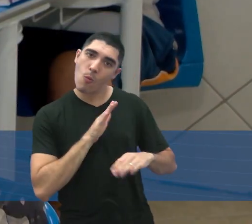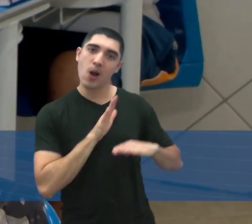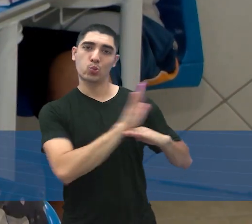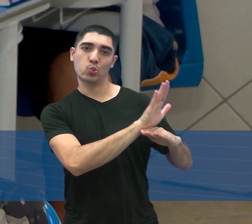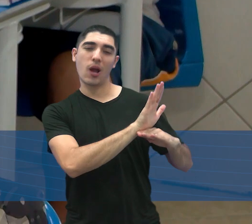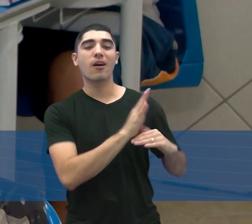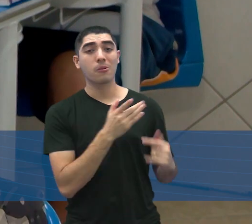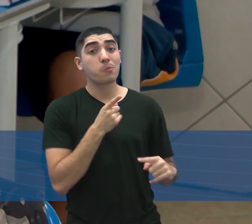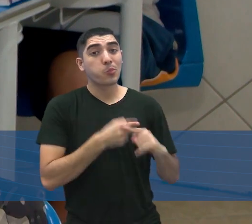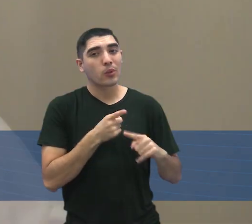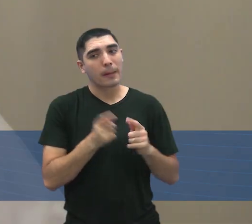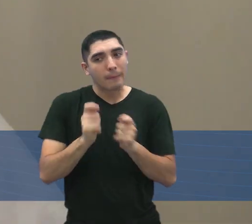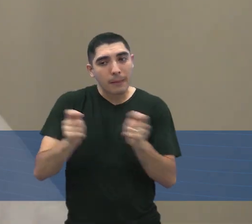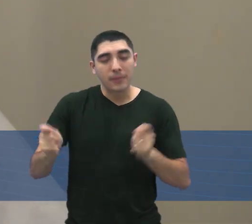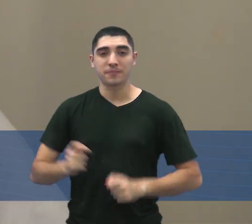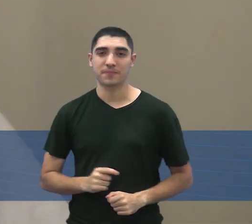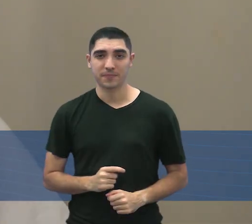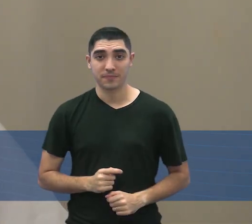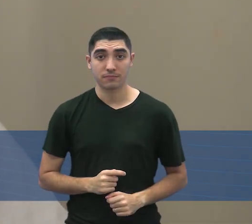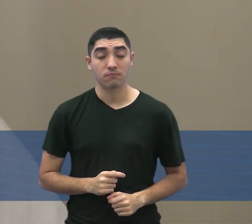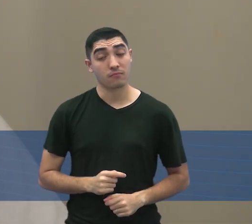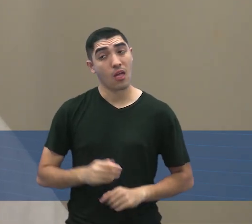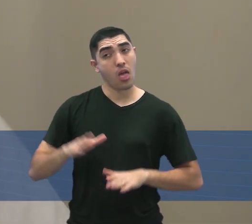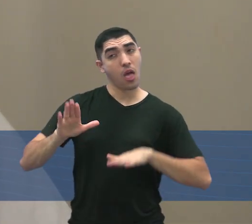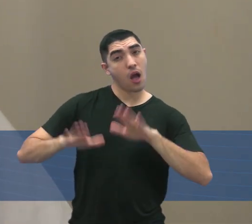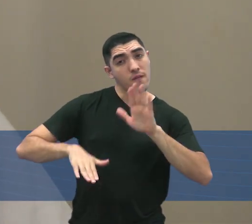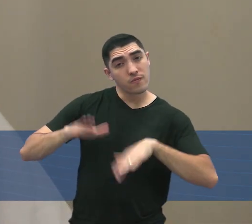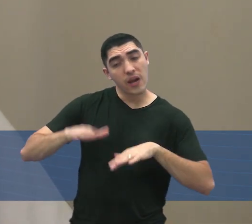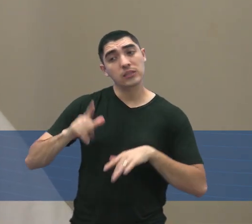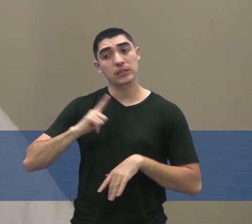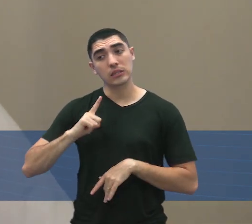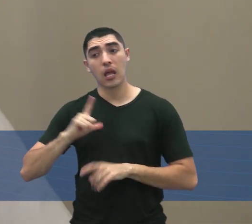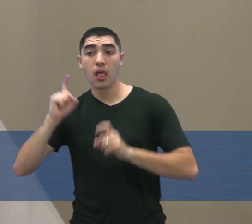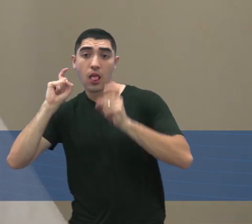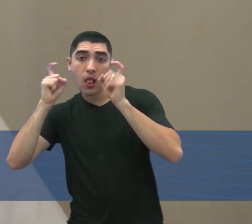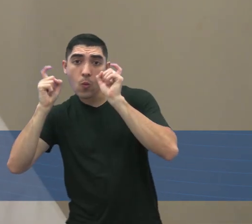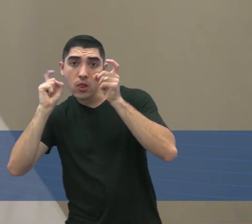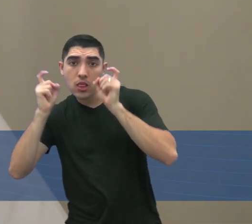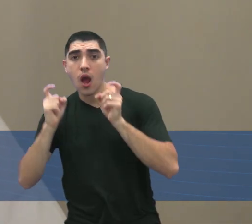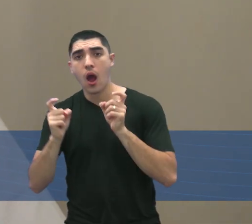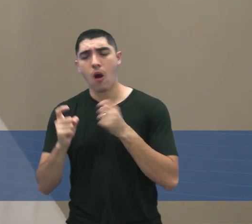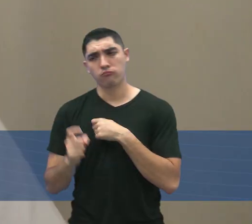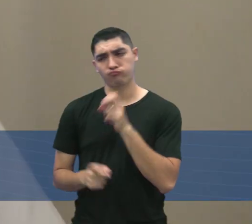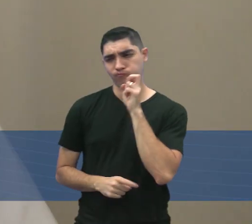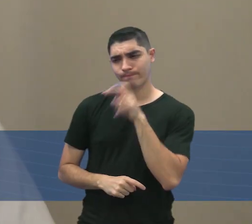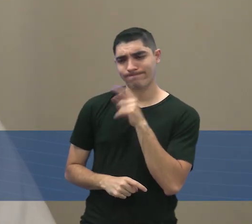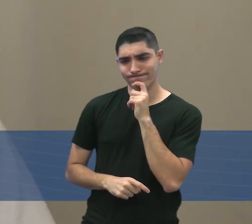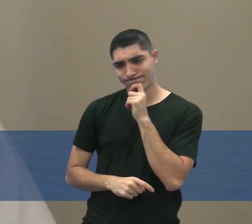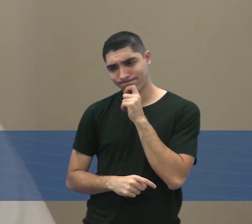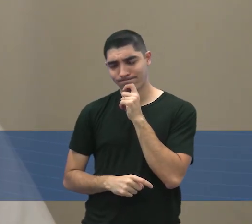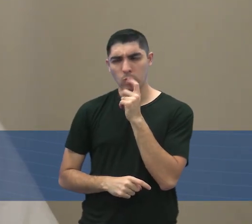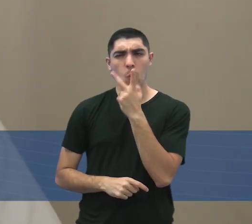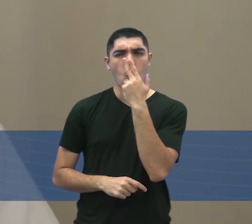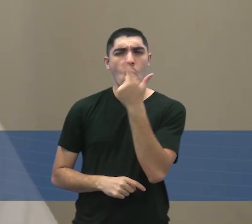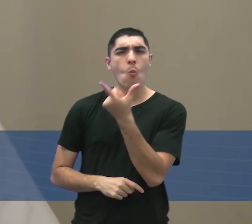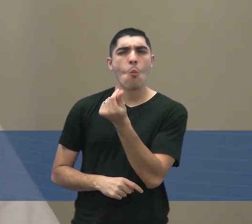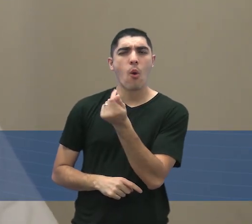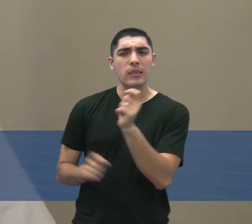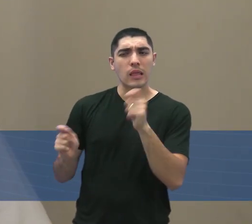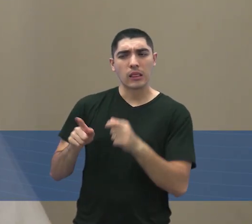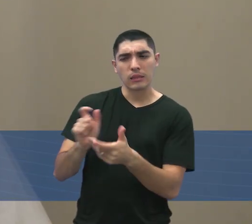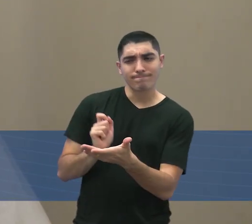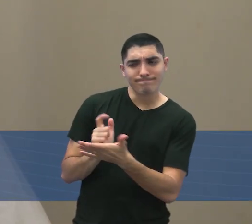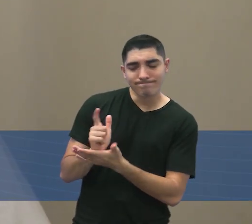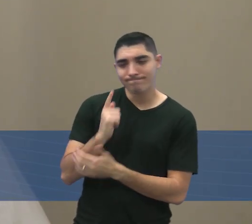com as despesas. Às vezes a gente tem uma reunião assim que a gente vê quanto será que a gente pode gastar com isso. Daí a gente